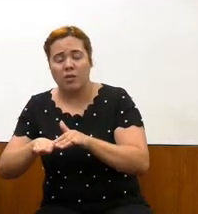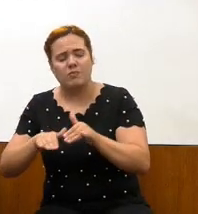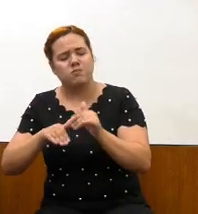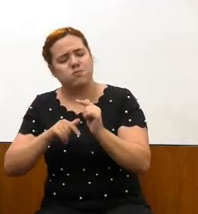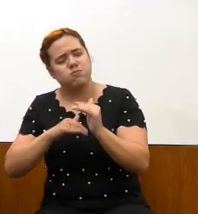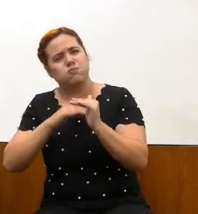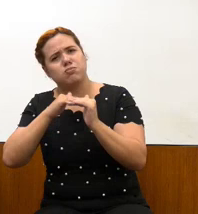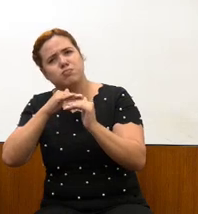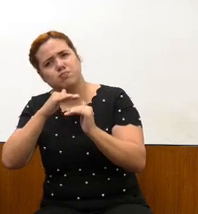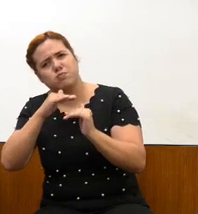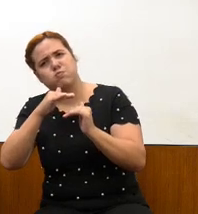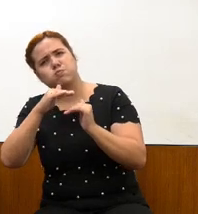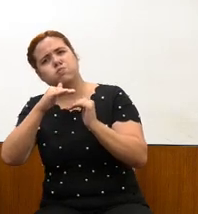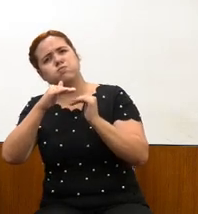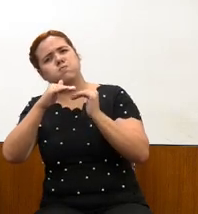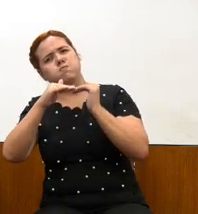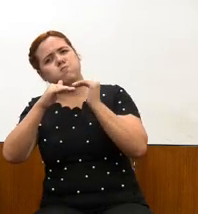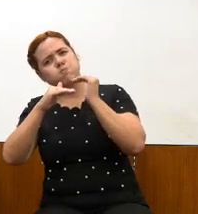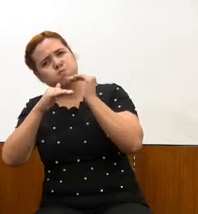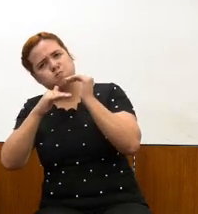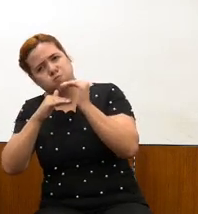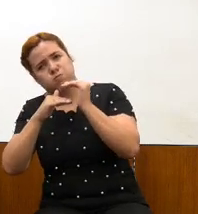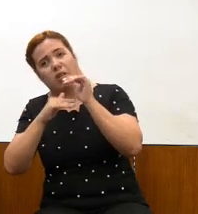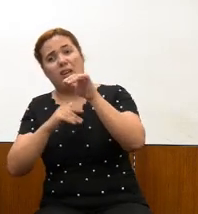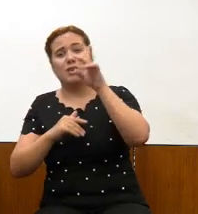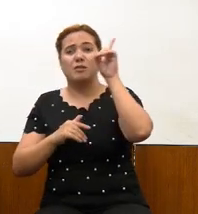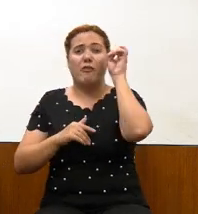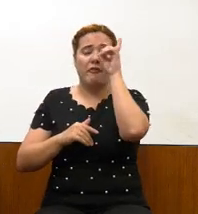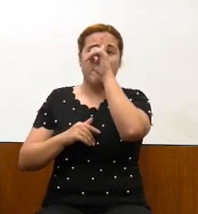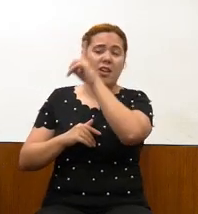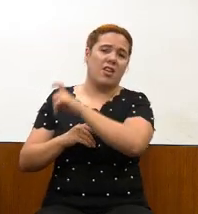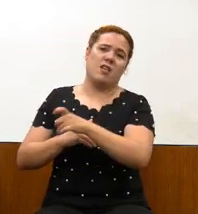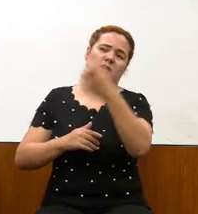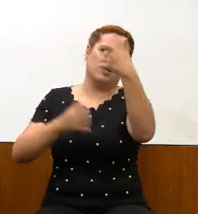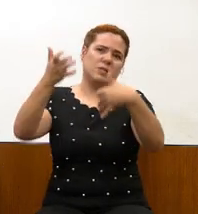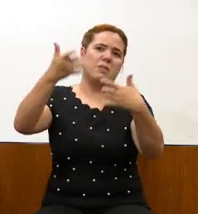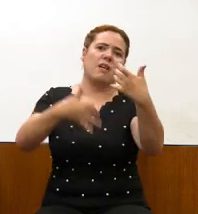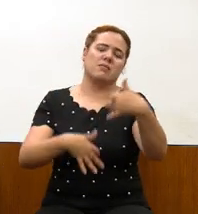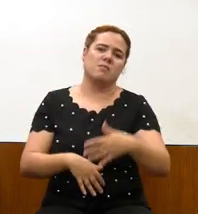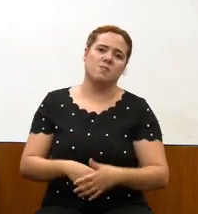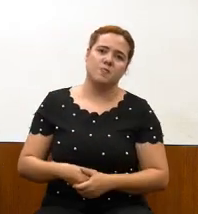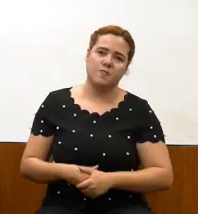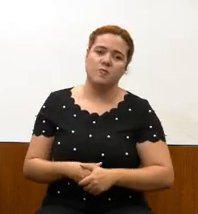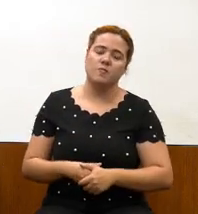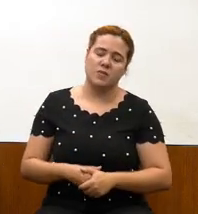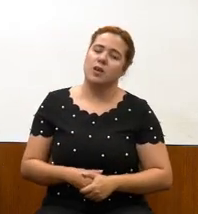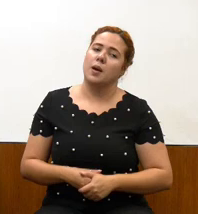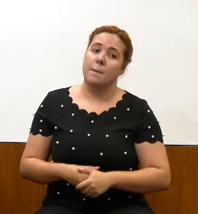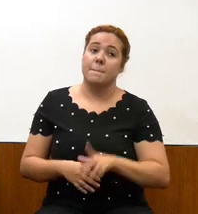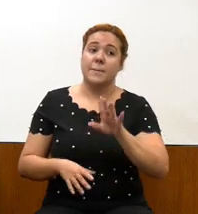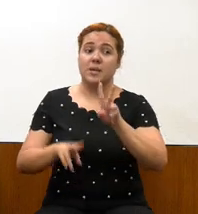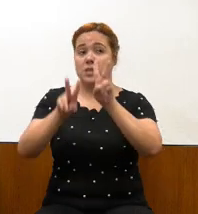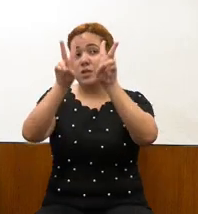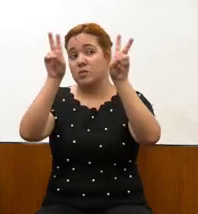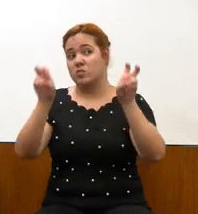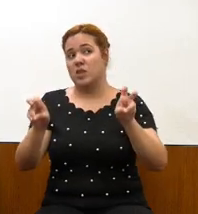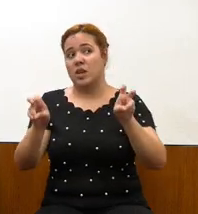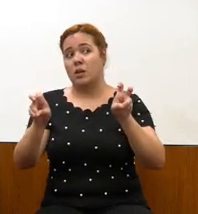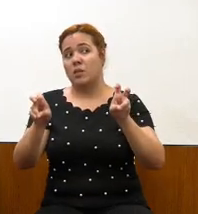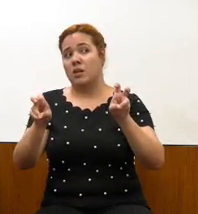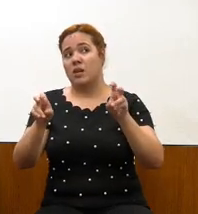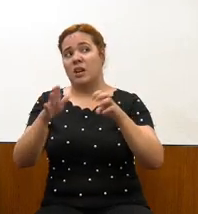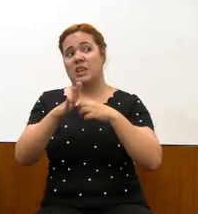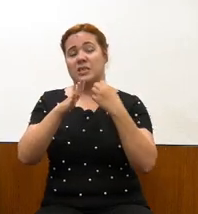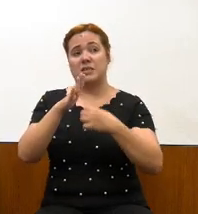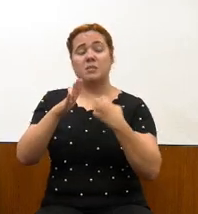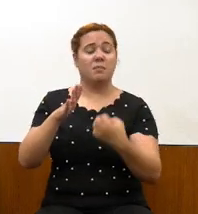LBI tendo 3 anos, mas mesmo a lei de cotas tendo mais de 30 anos, ainda assim é um assunto que as empresas